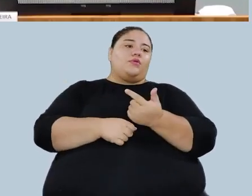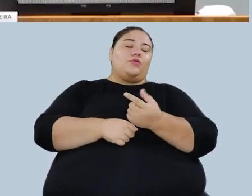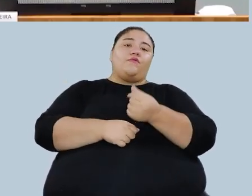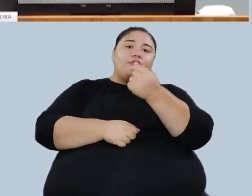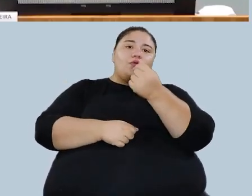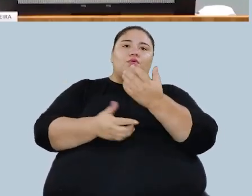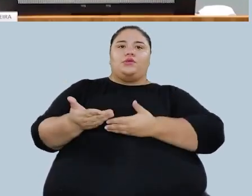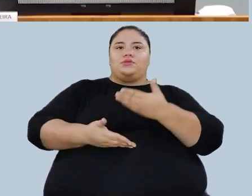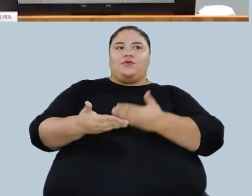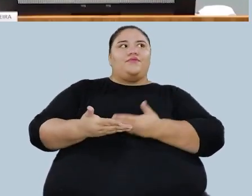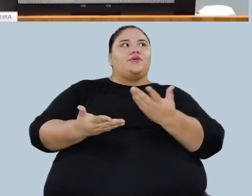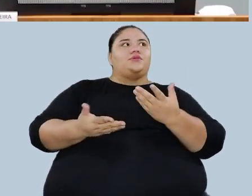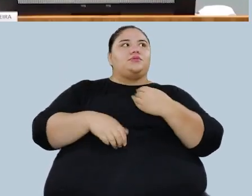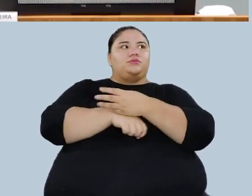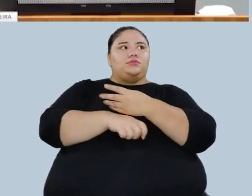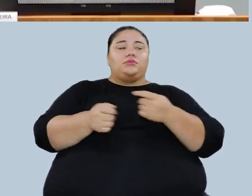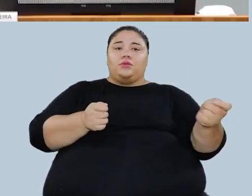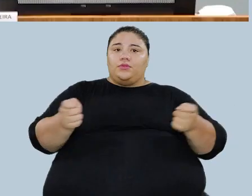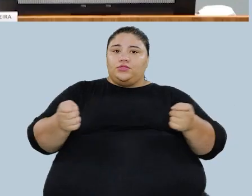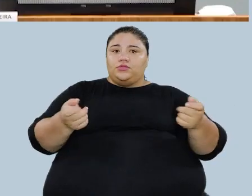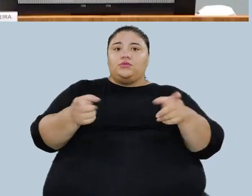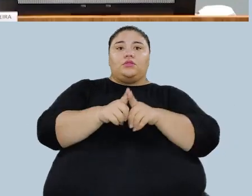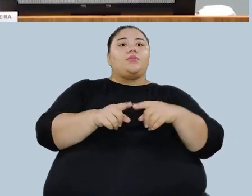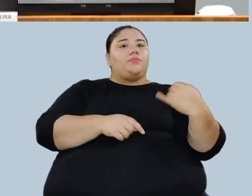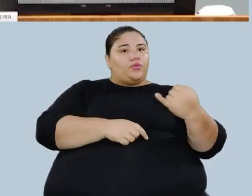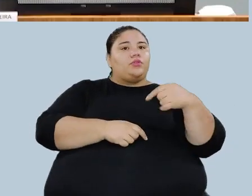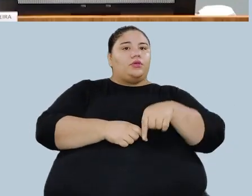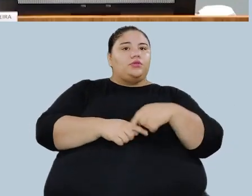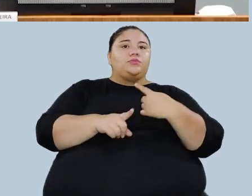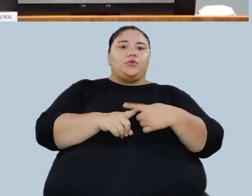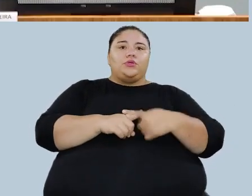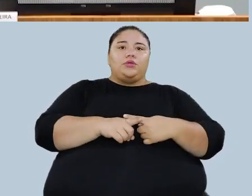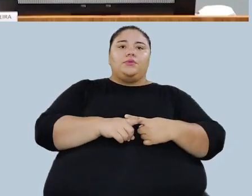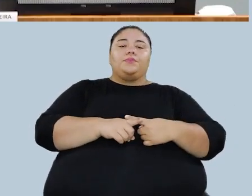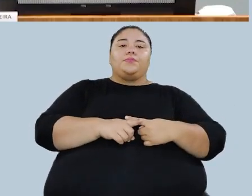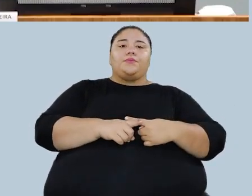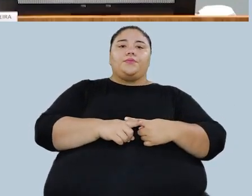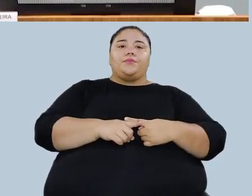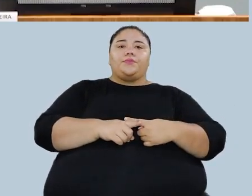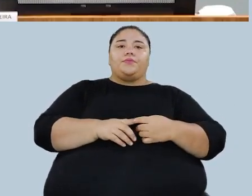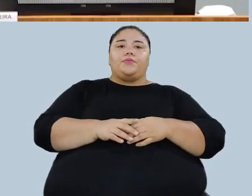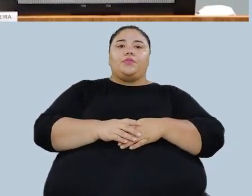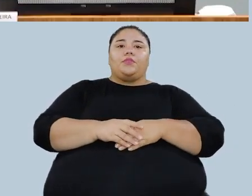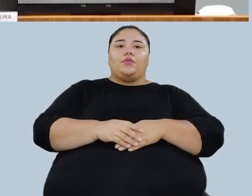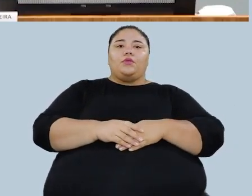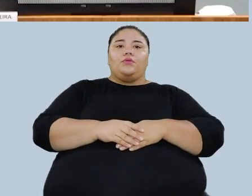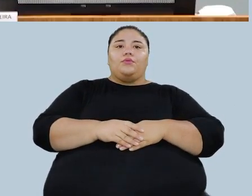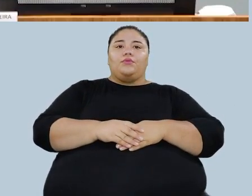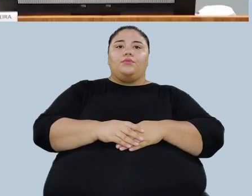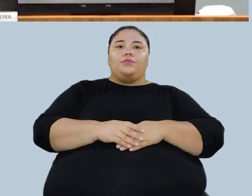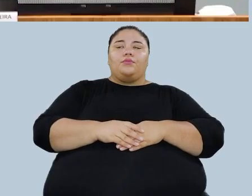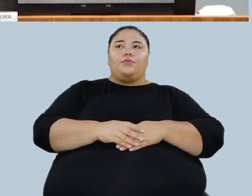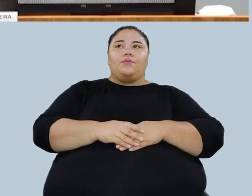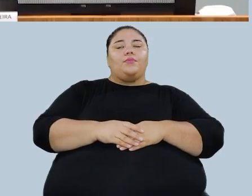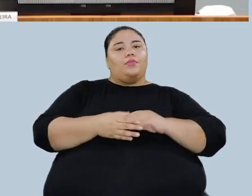os valores dos serviços de intermediação. Então, isso também é um elemento importante, porque em consórcio,